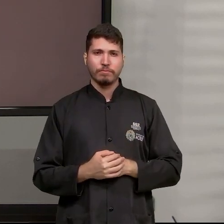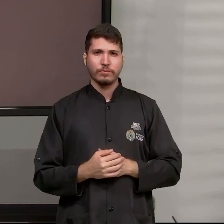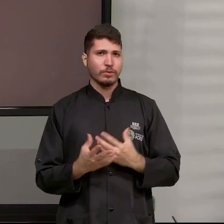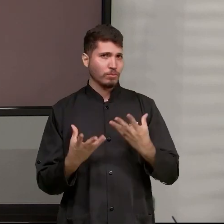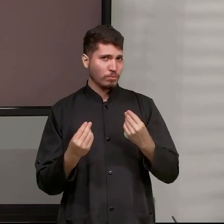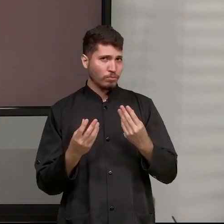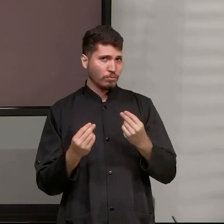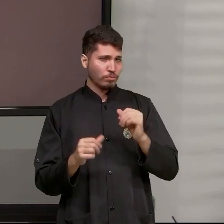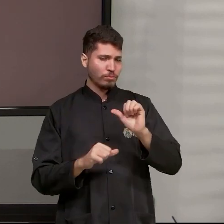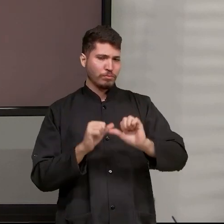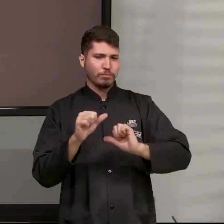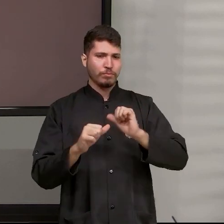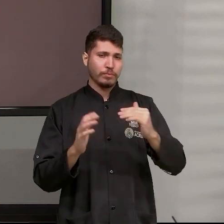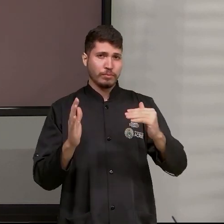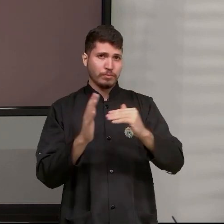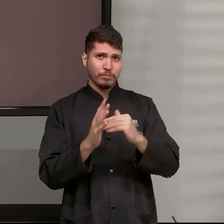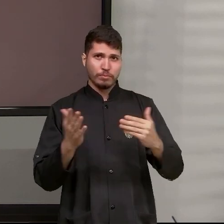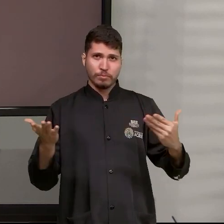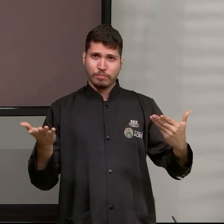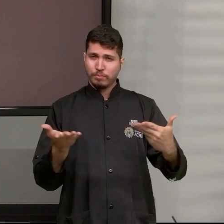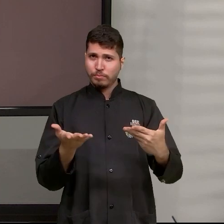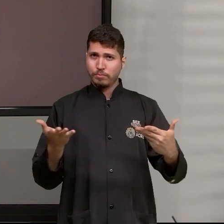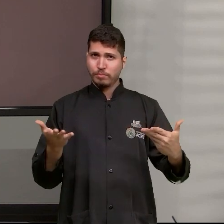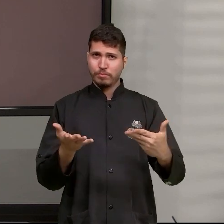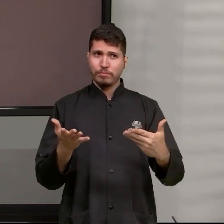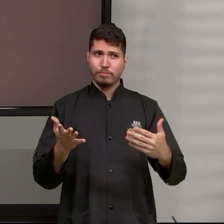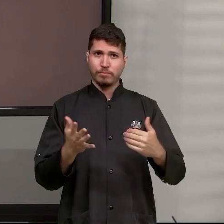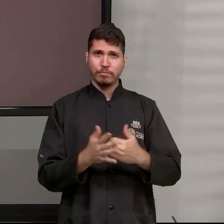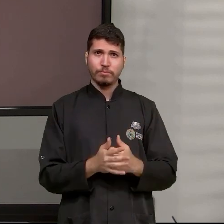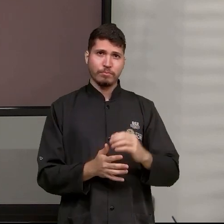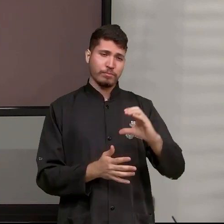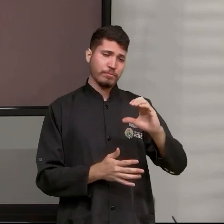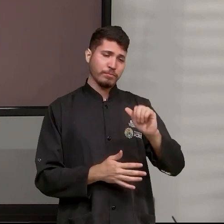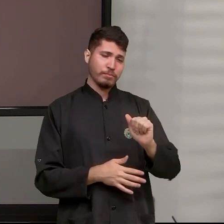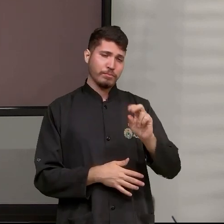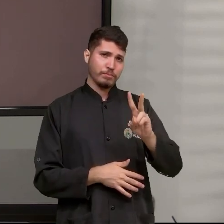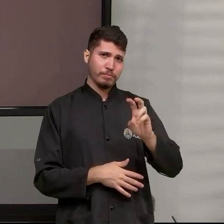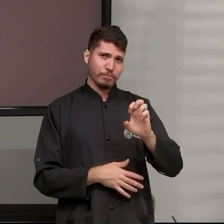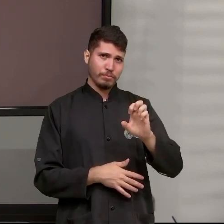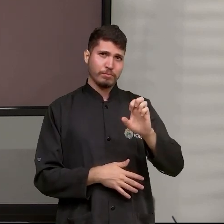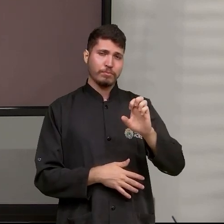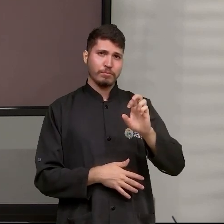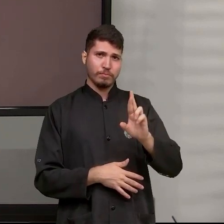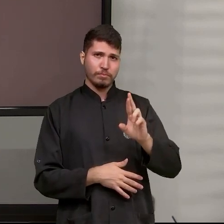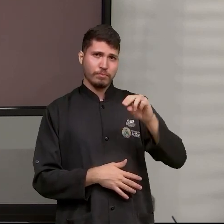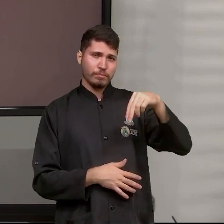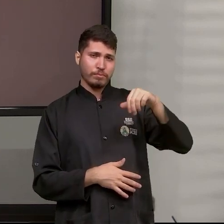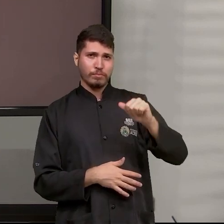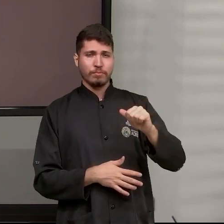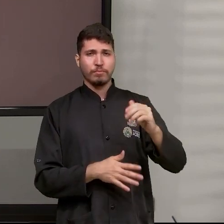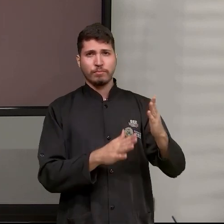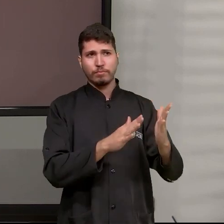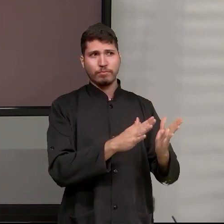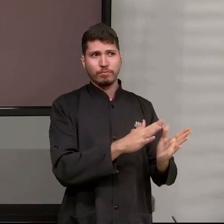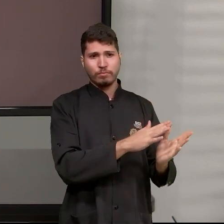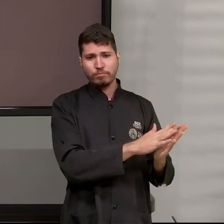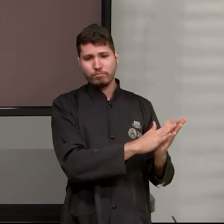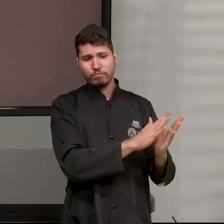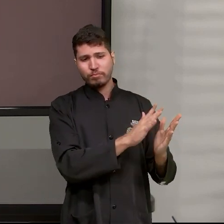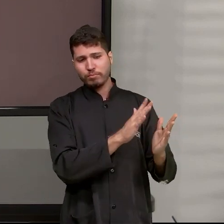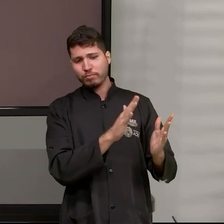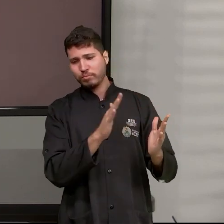tiveram até os dias atuais. Nós fomos aí do tempo das cavernas até as redes sociais, as músicas eletrônicas,